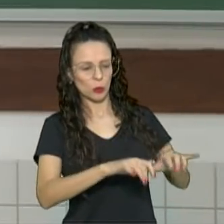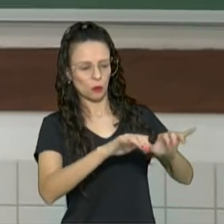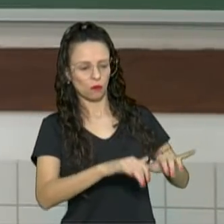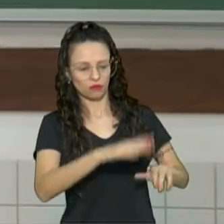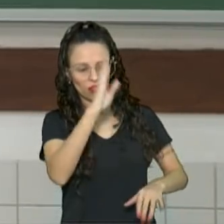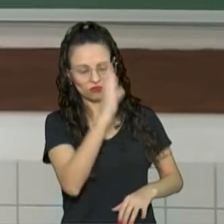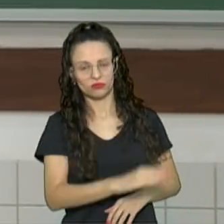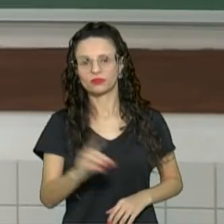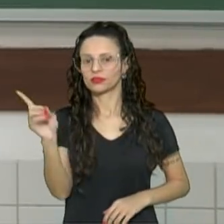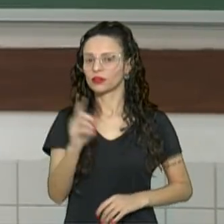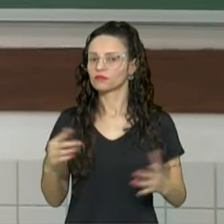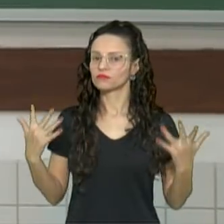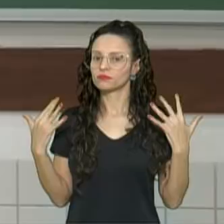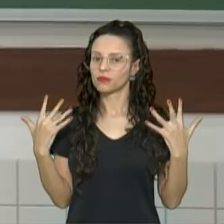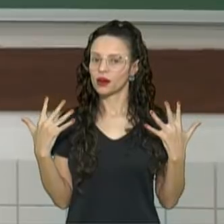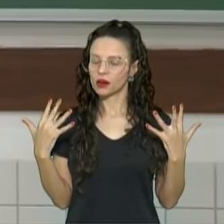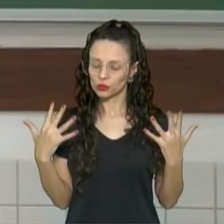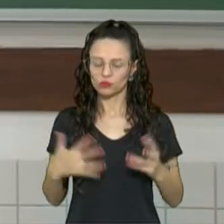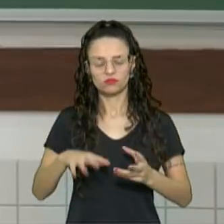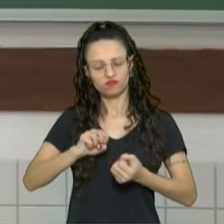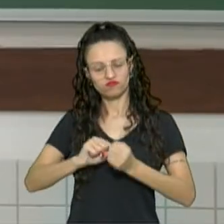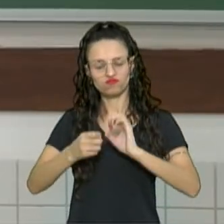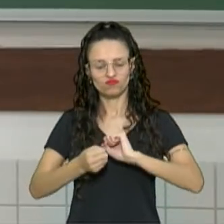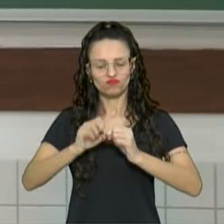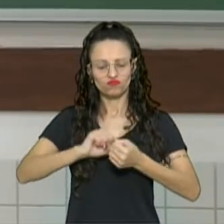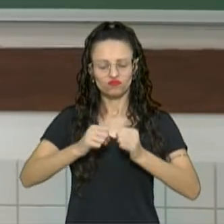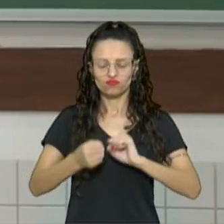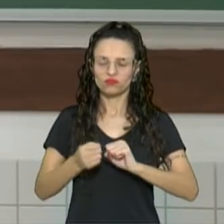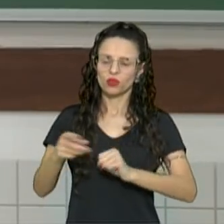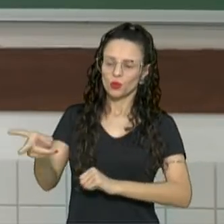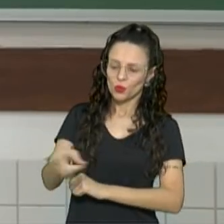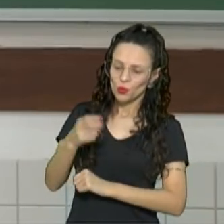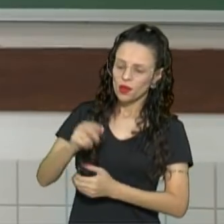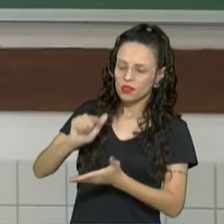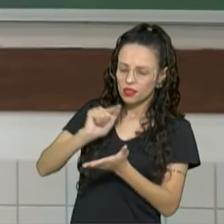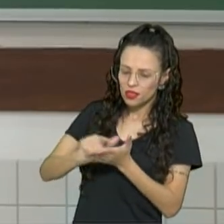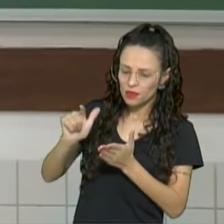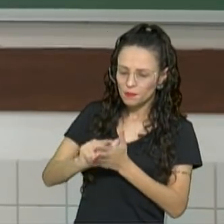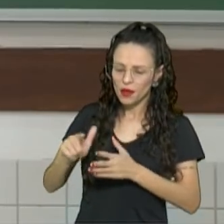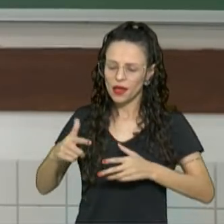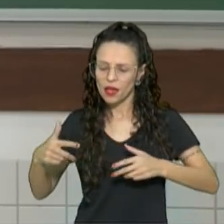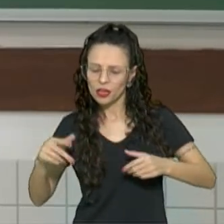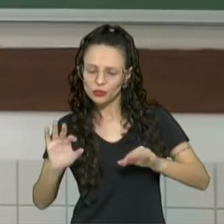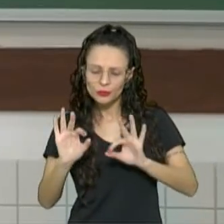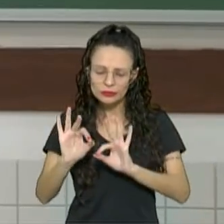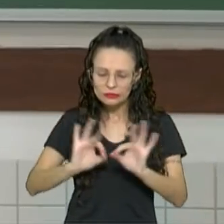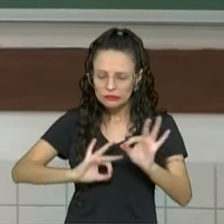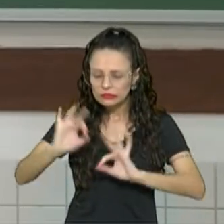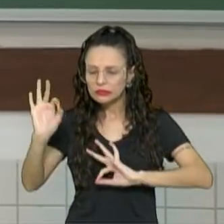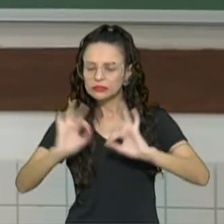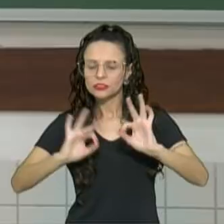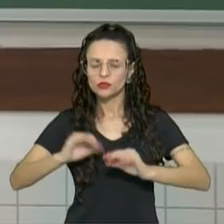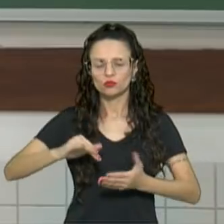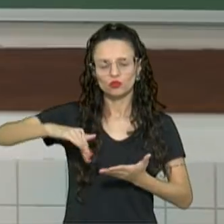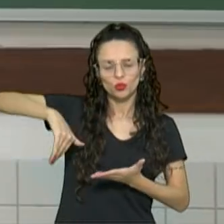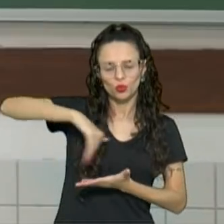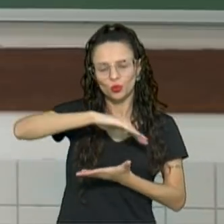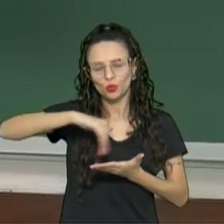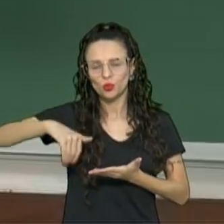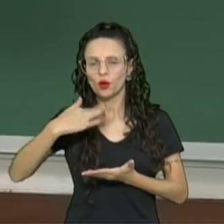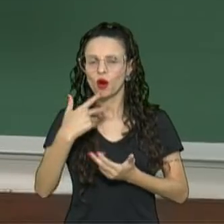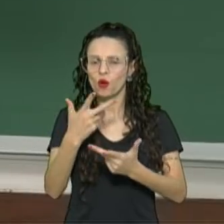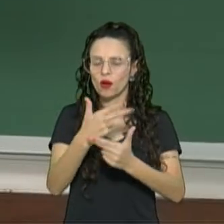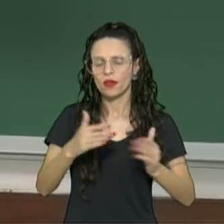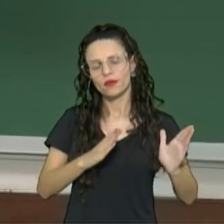feito manualmente, né? Retirado o elemento da natureza, limpado, cortado, tingido, né? Feito todos